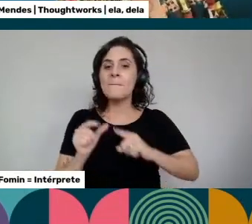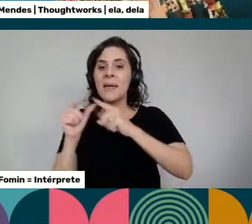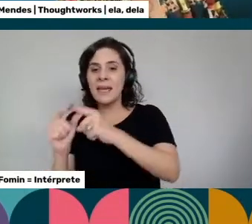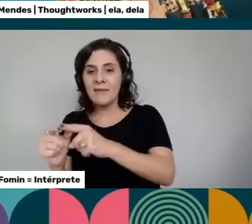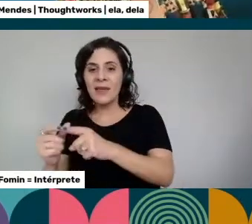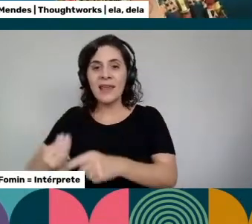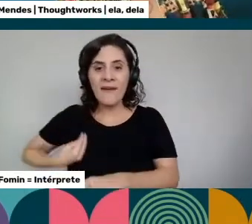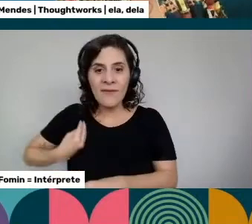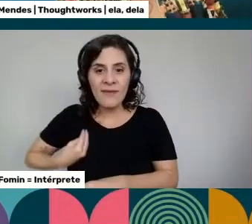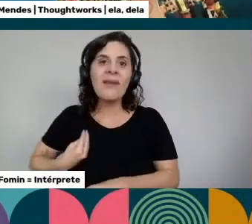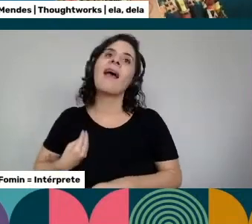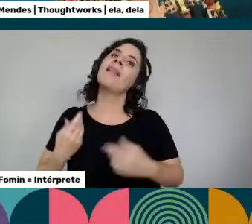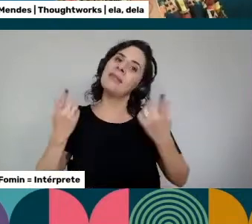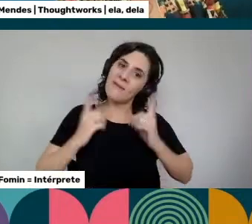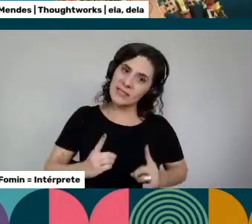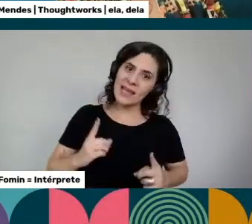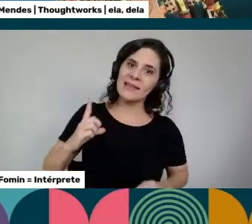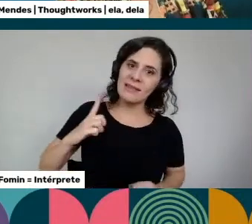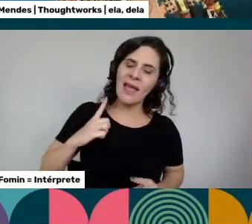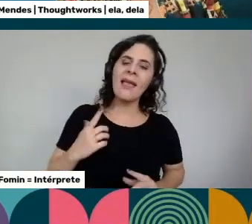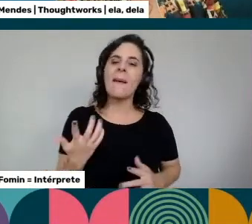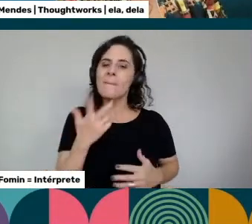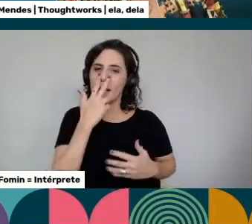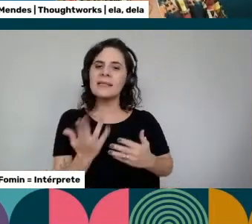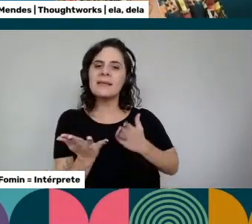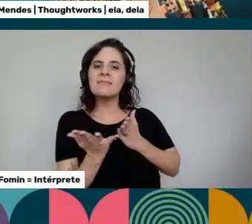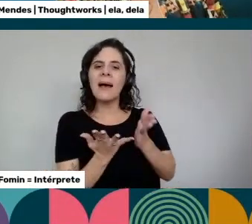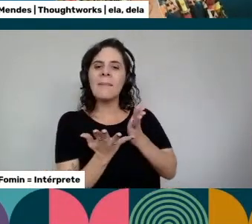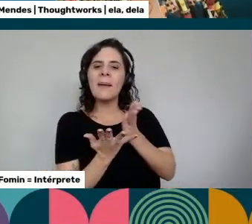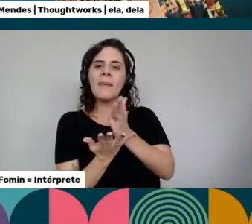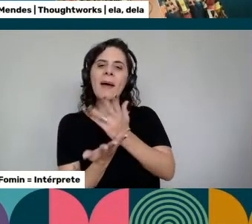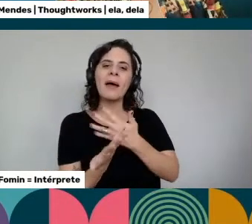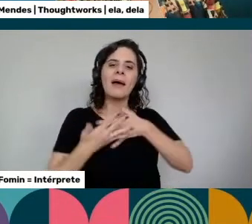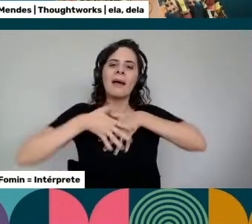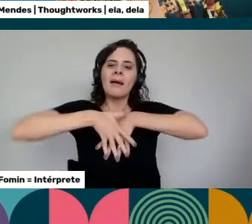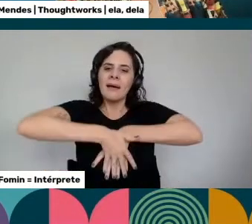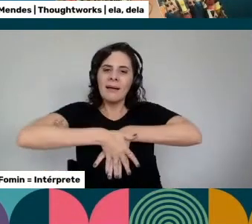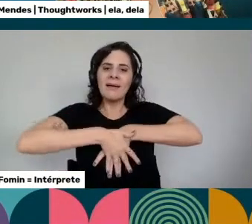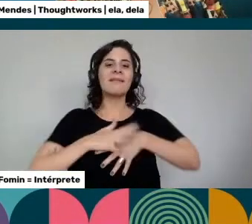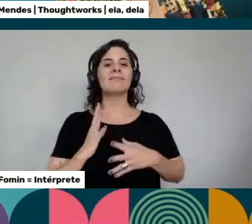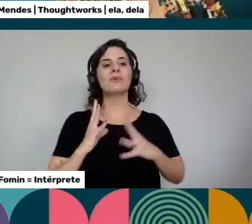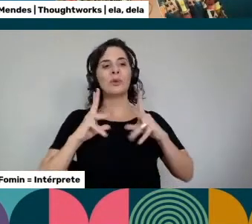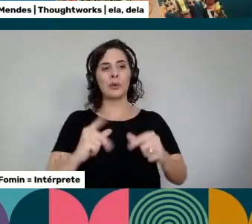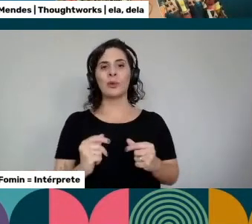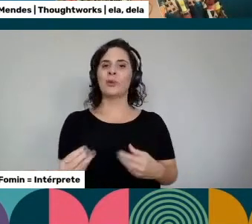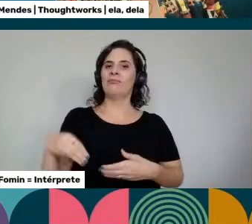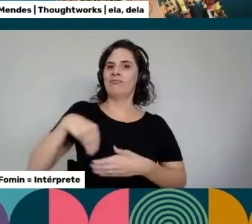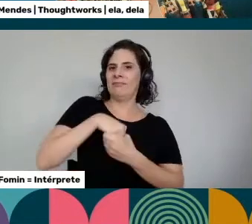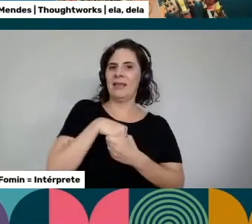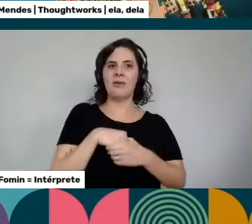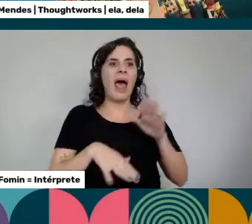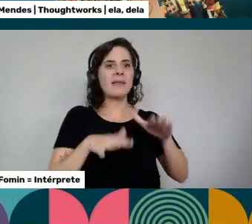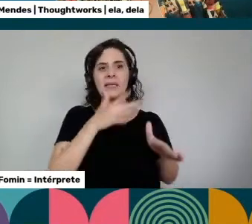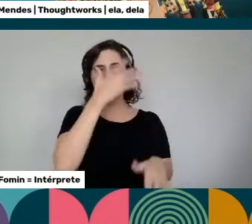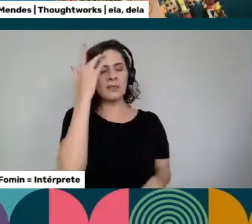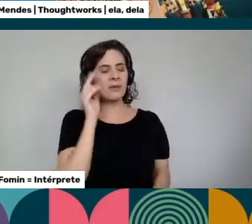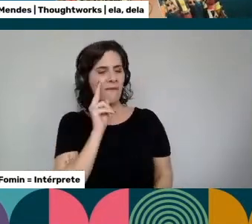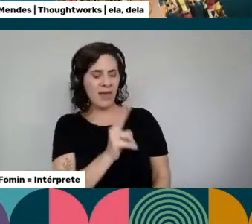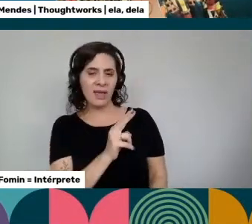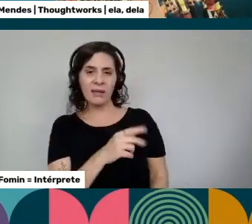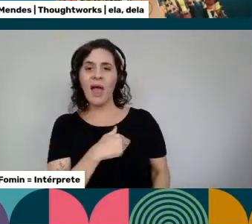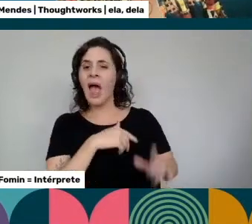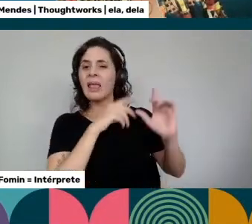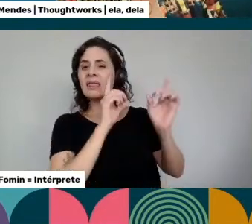que a gente ainda, muitas vezes, não está preparado para lidar com a pessoa com deficiência pela sua deficiência, né?